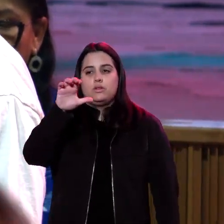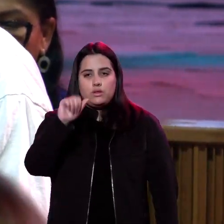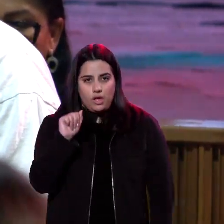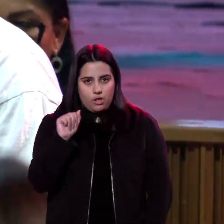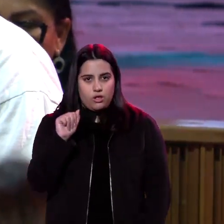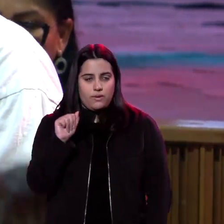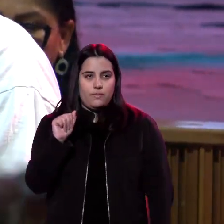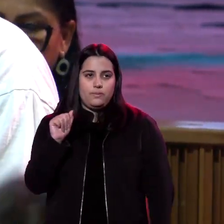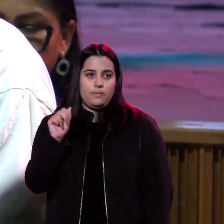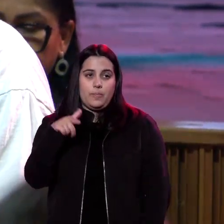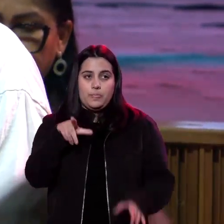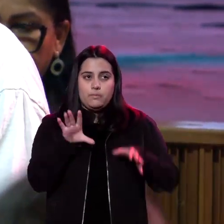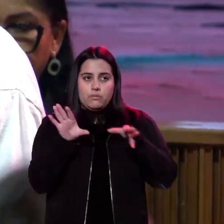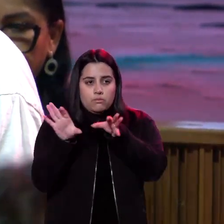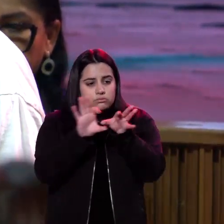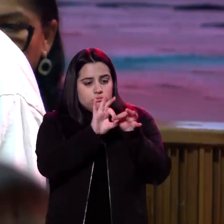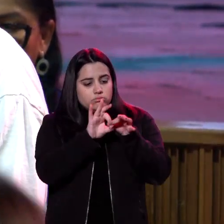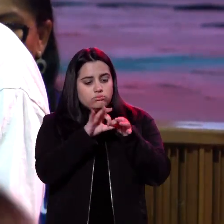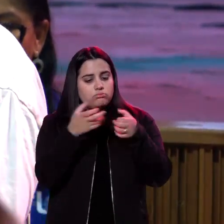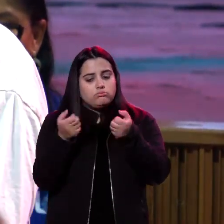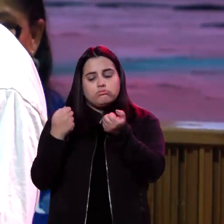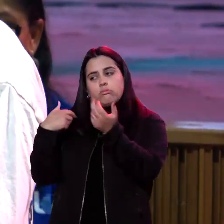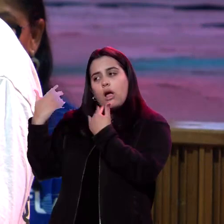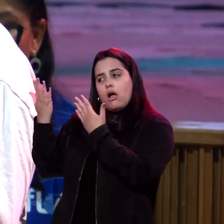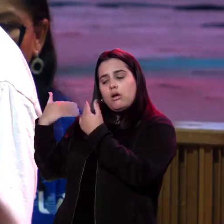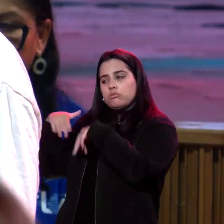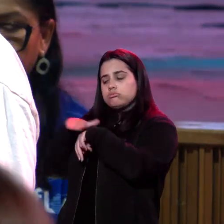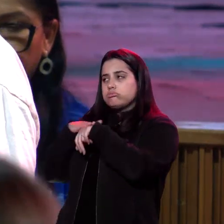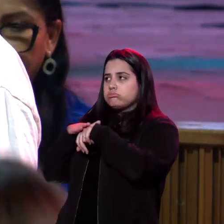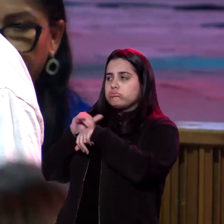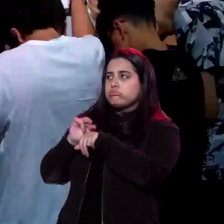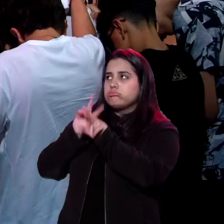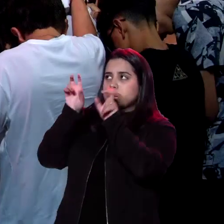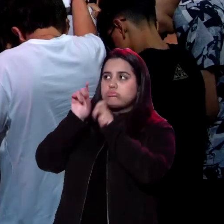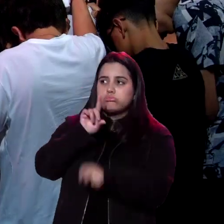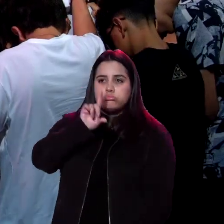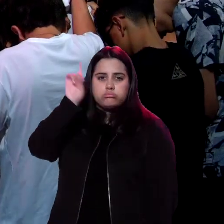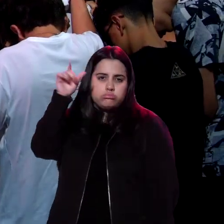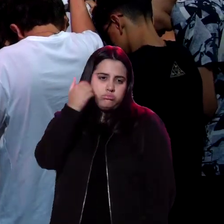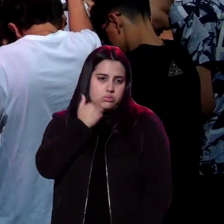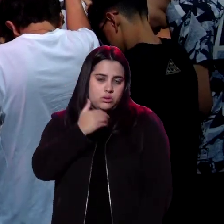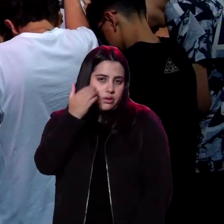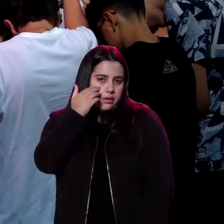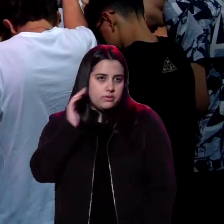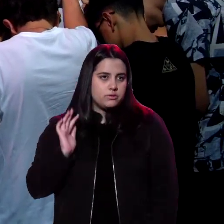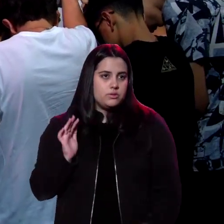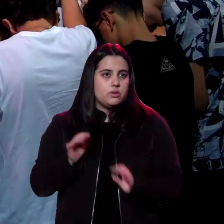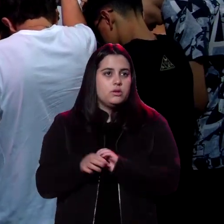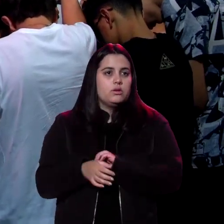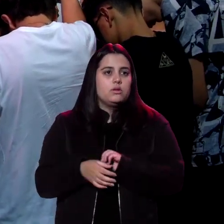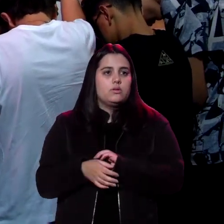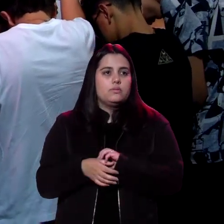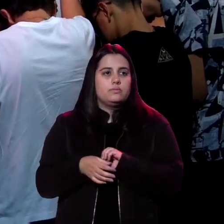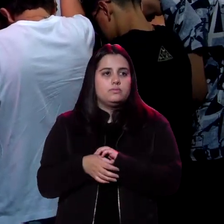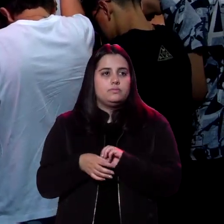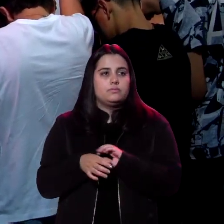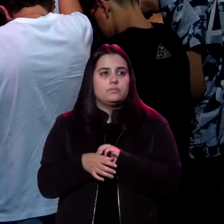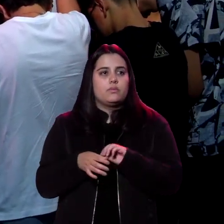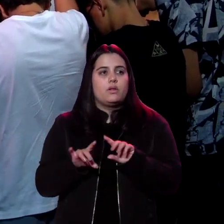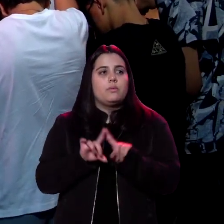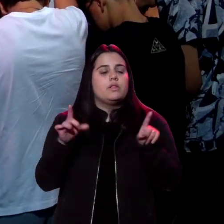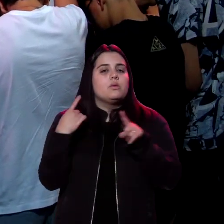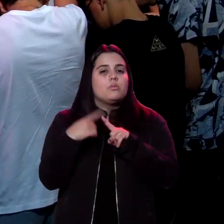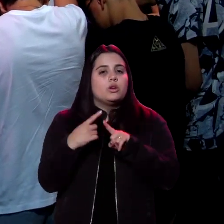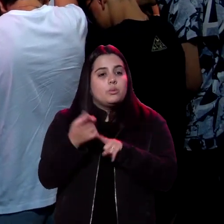células, para conversar sobre Deus. São adolescentes que fazem isso. Para quê? Para você viver uma vida